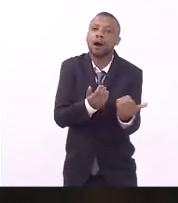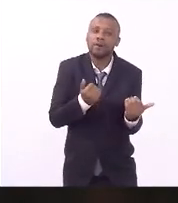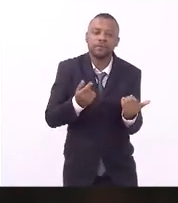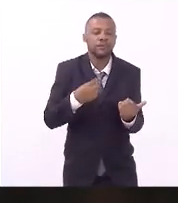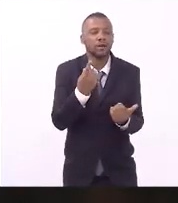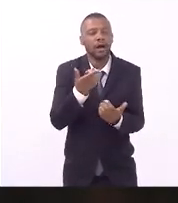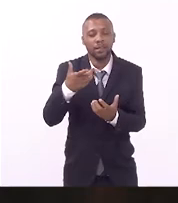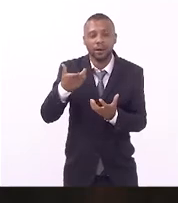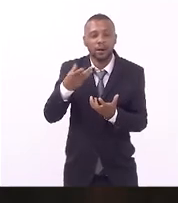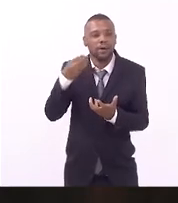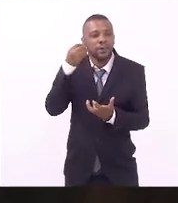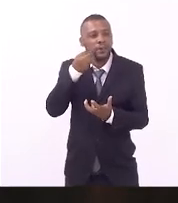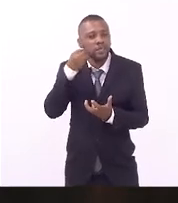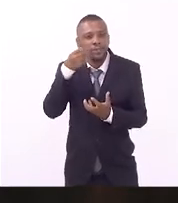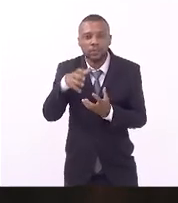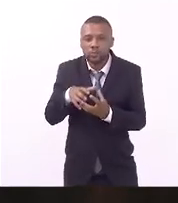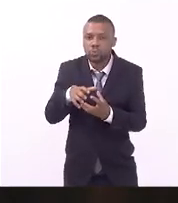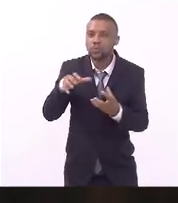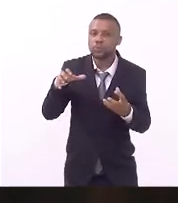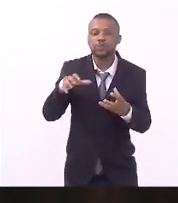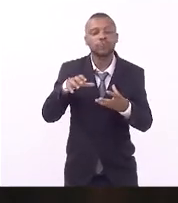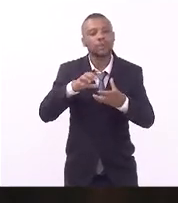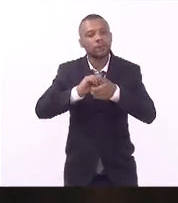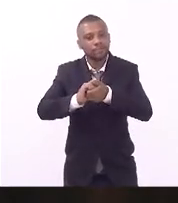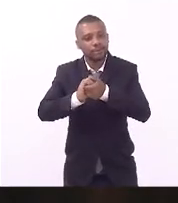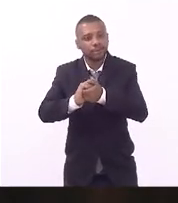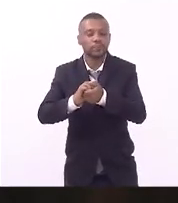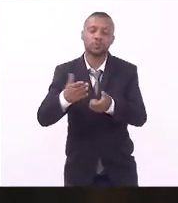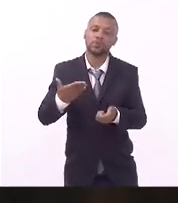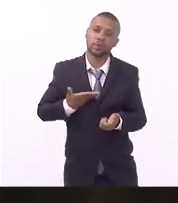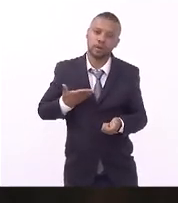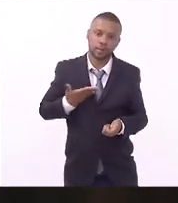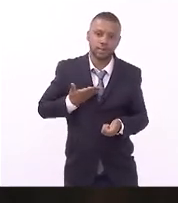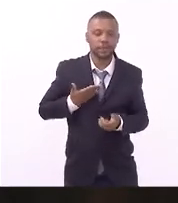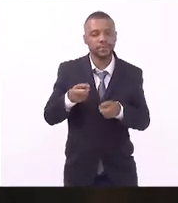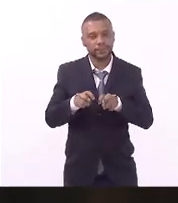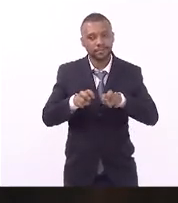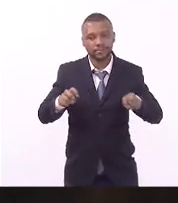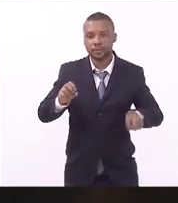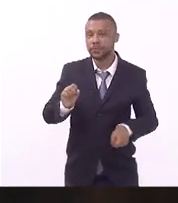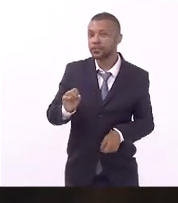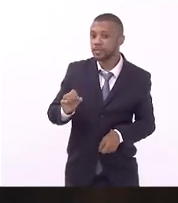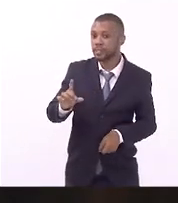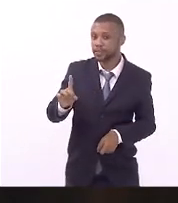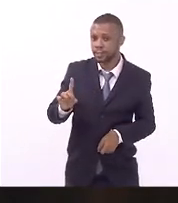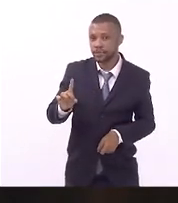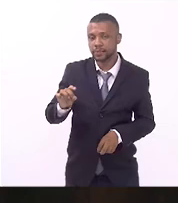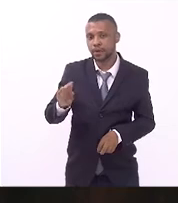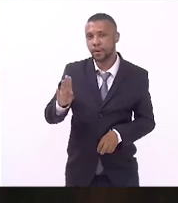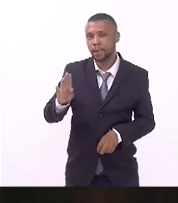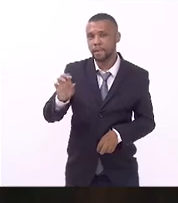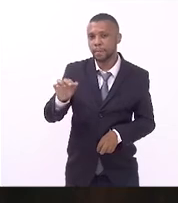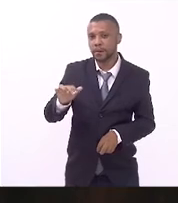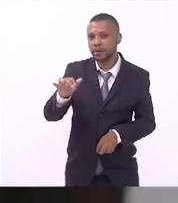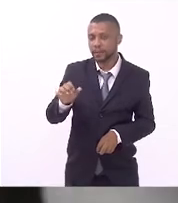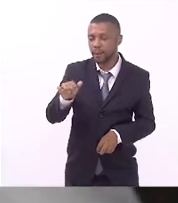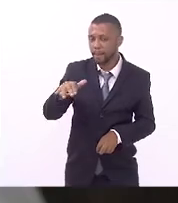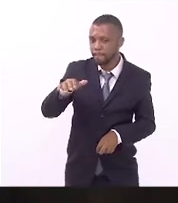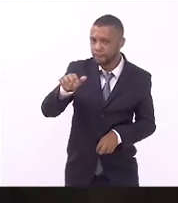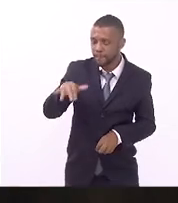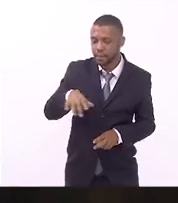Pajé. Cumprimento meus colegas aqui na mesa, o Cid Benjamin, vice-presidente da ABI, e Ivan